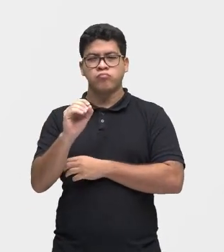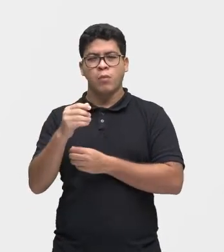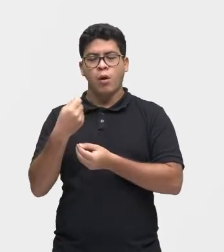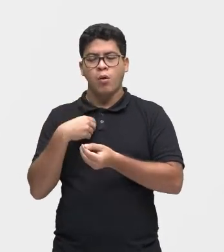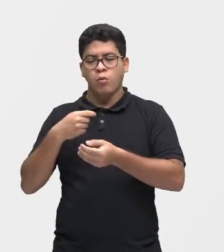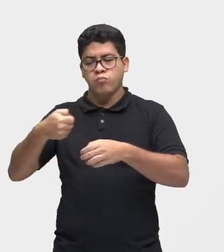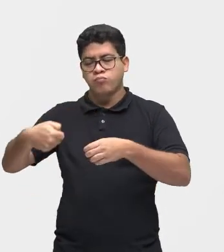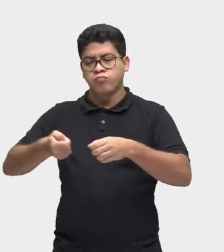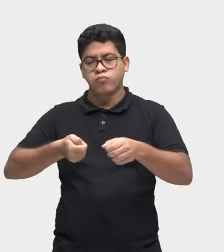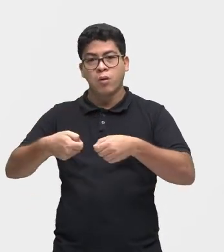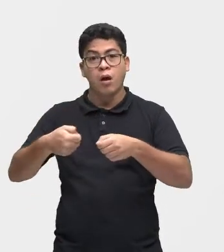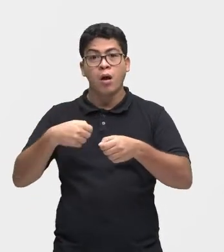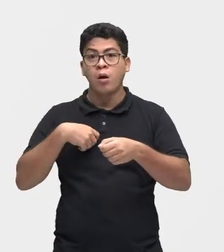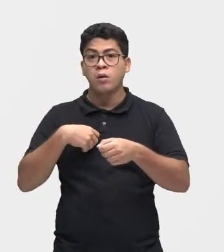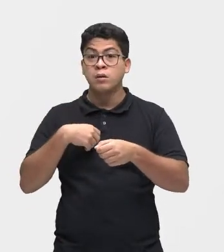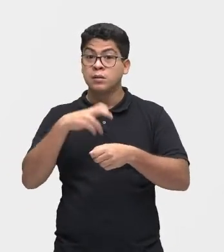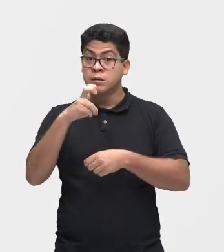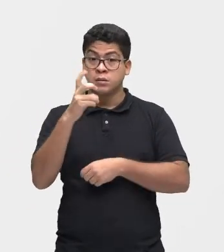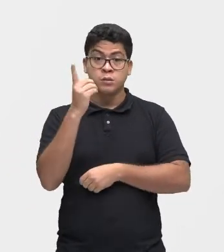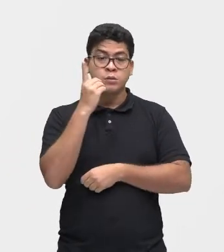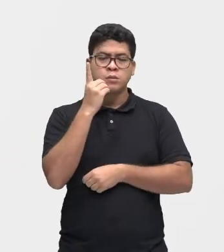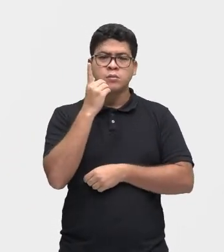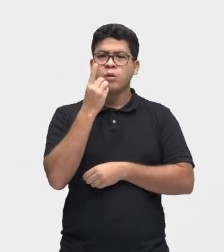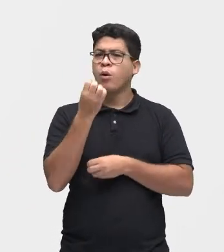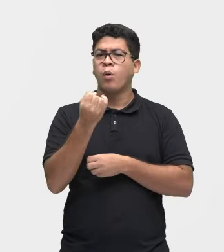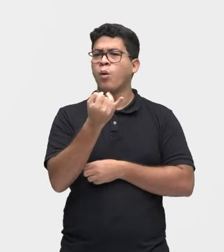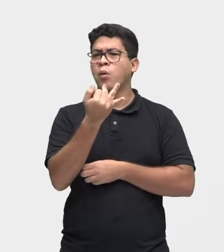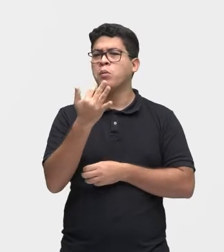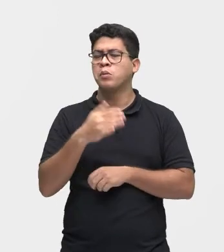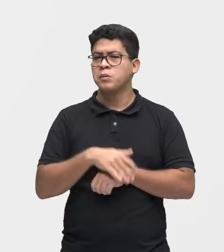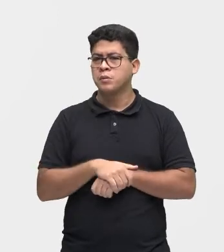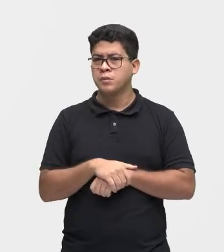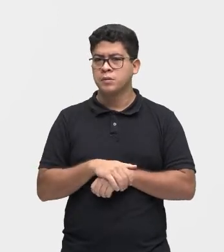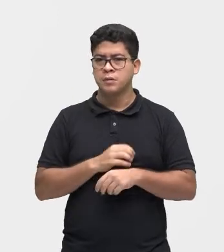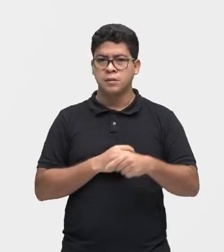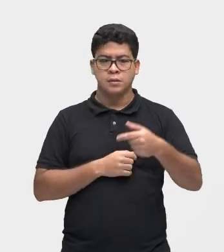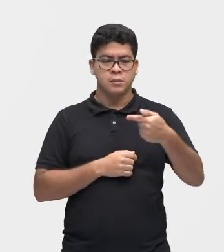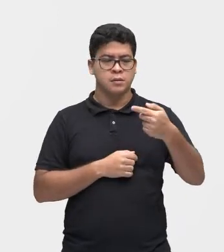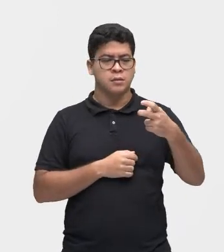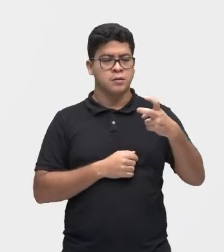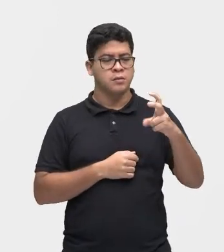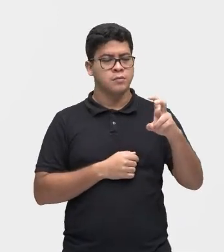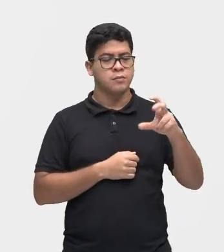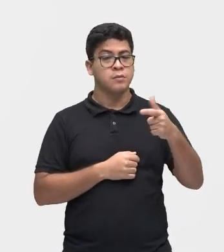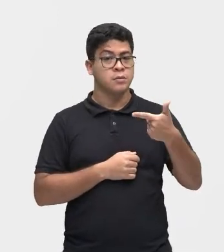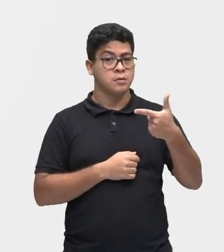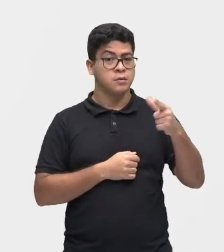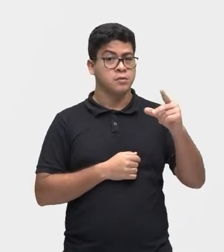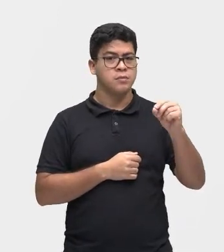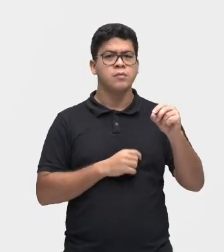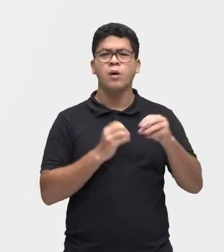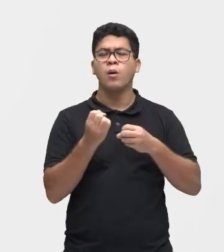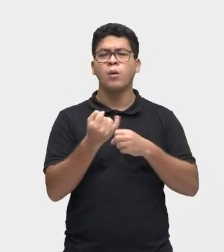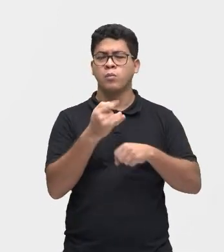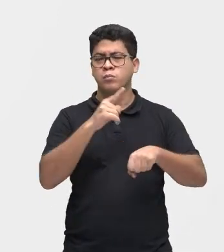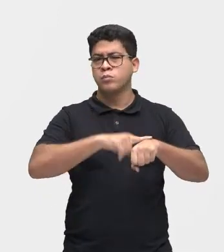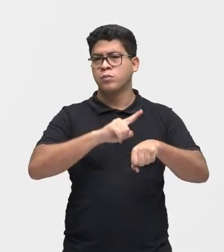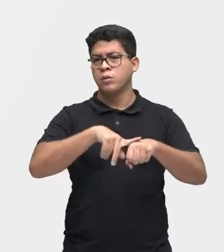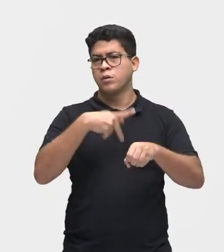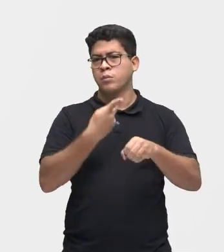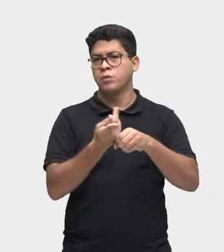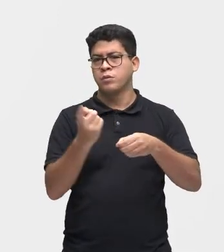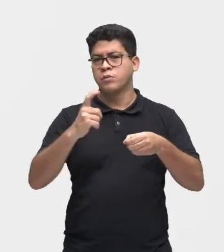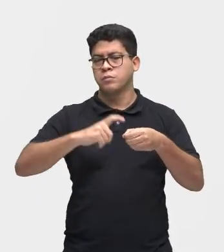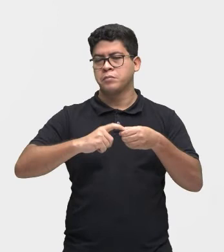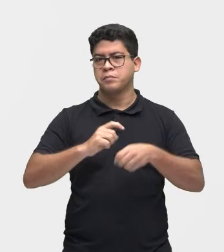dessas máquinas produziriam 720 peças em 3 dias. Então vamos deixar um tempinho para vocês e daqui a pouco a gente